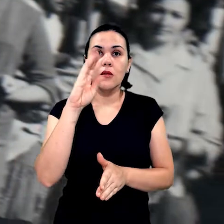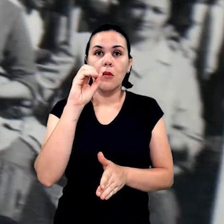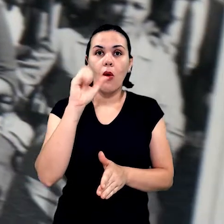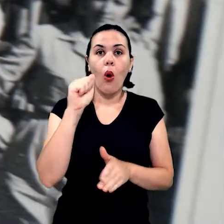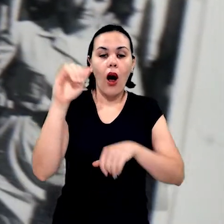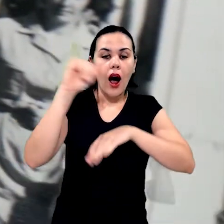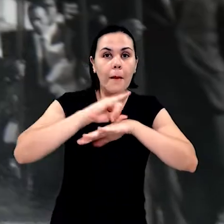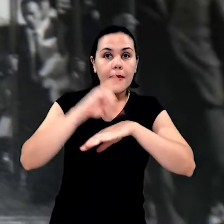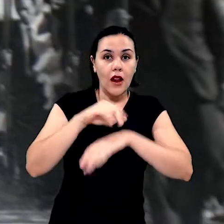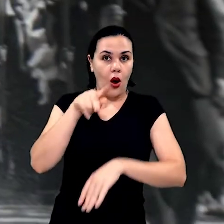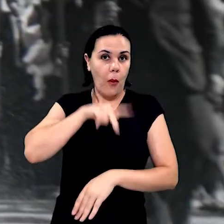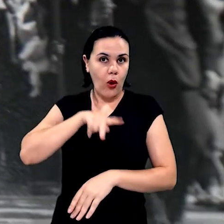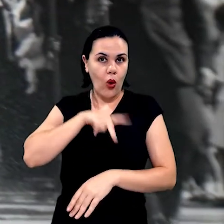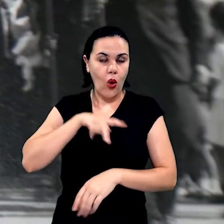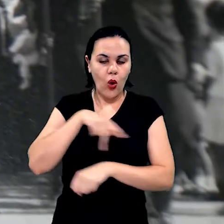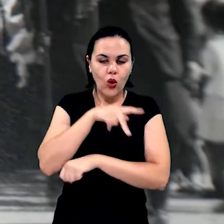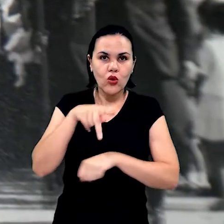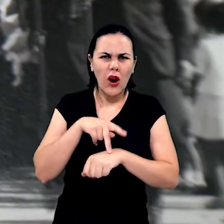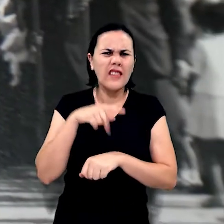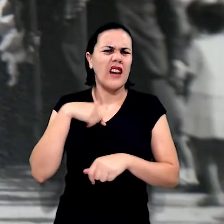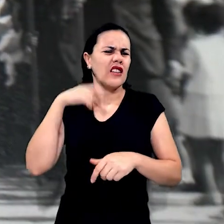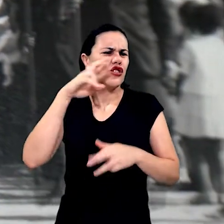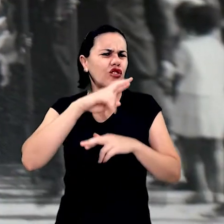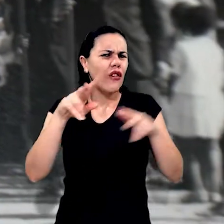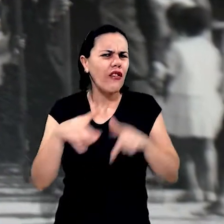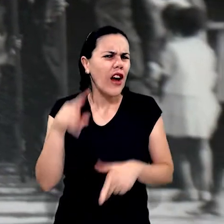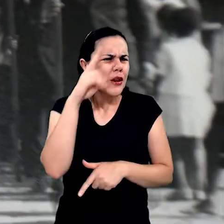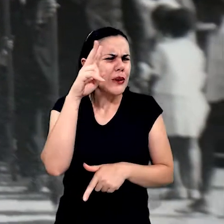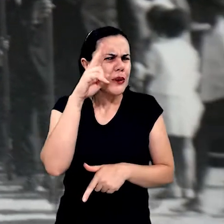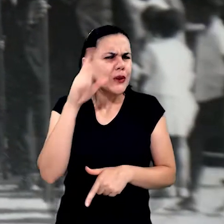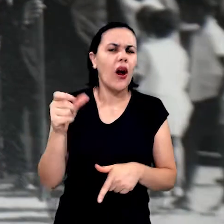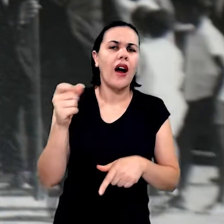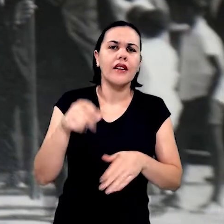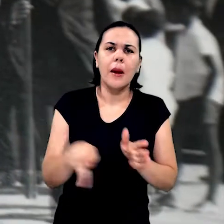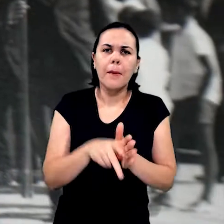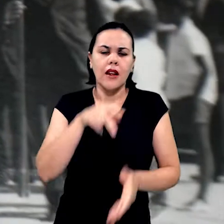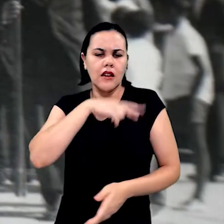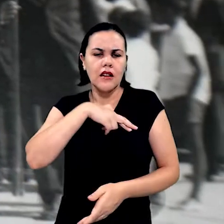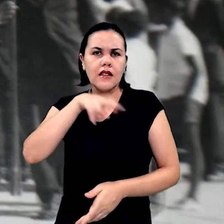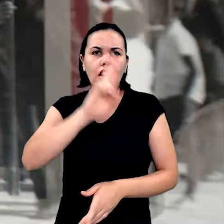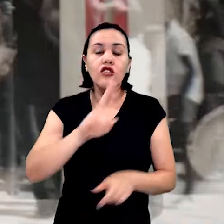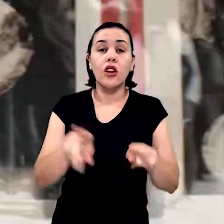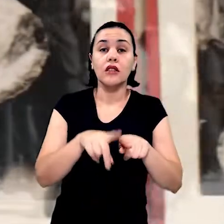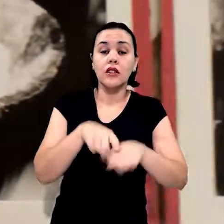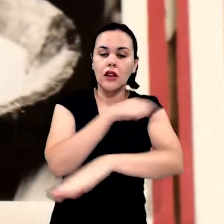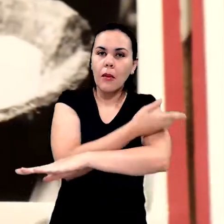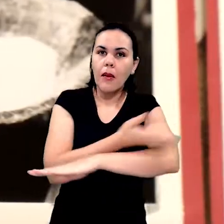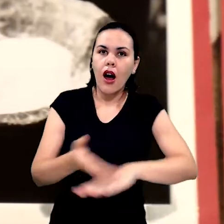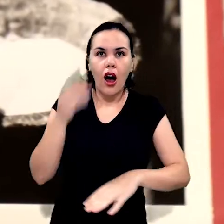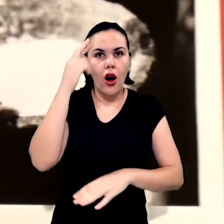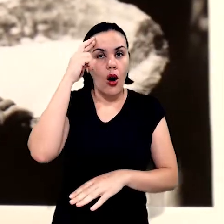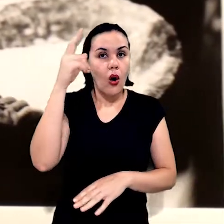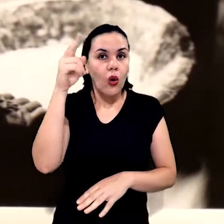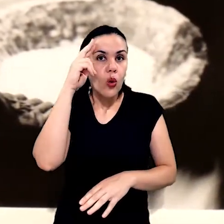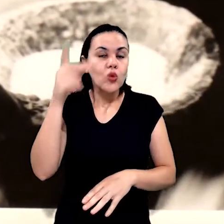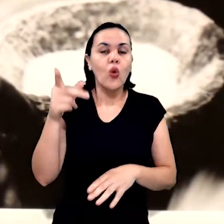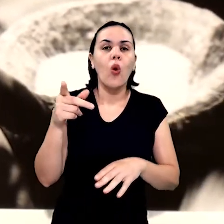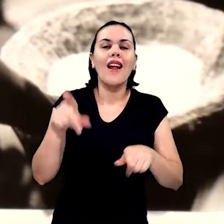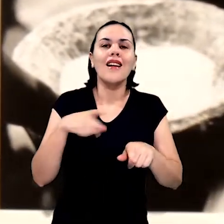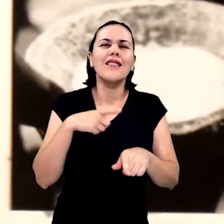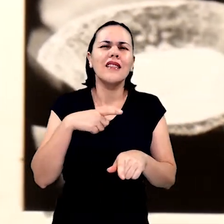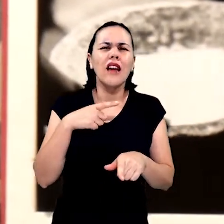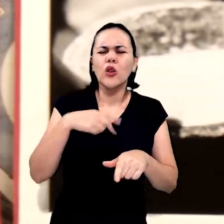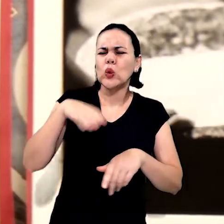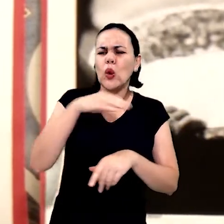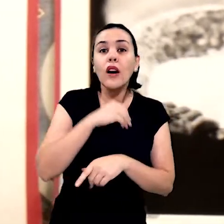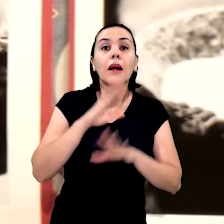Lisboa, capital portuguesa. Existem diferentes versões, tanto religiosa quanto cultural, sobre a história de origem da